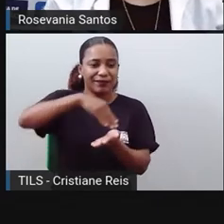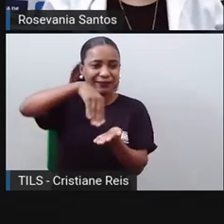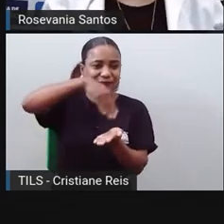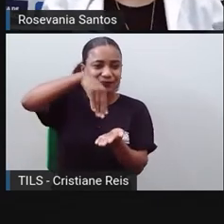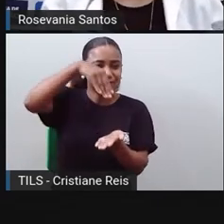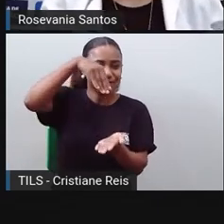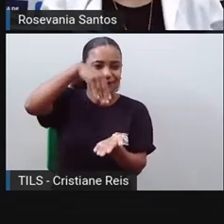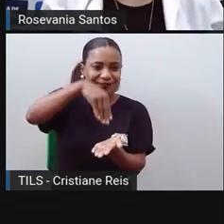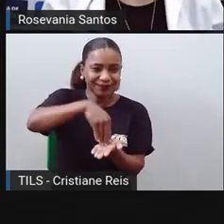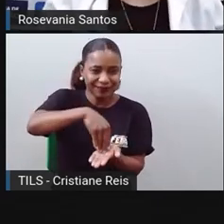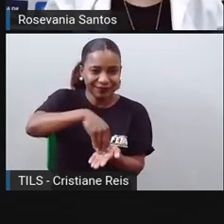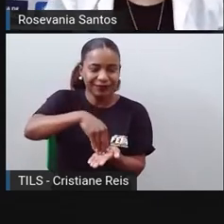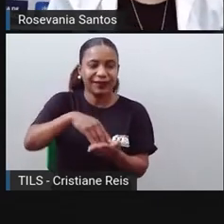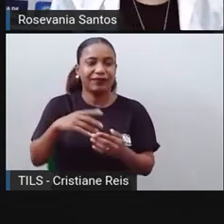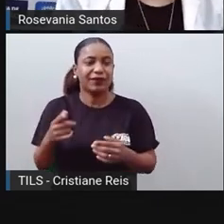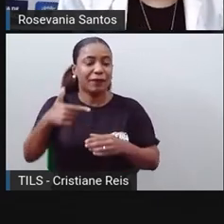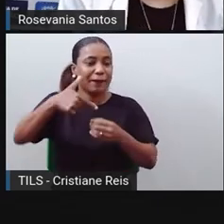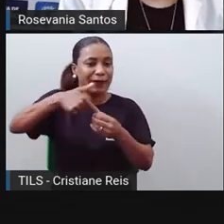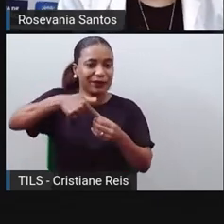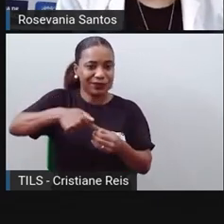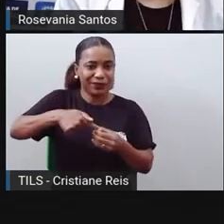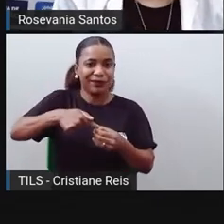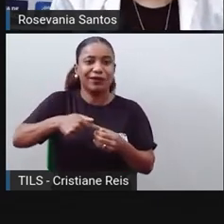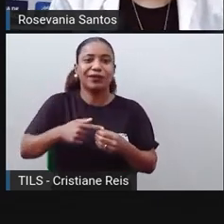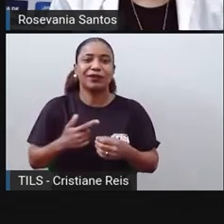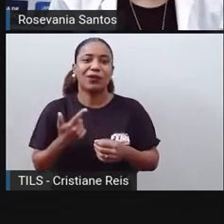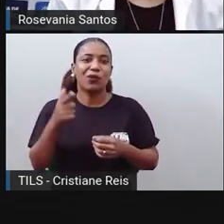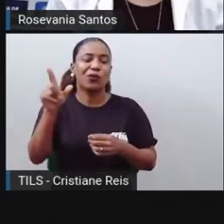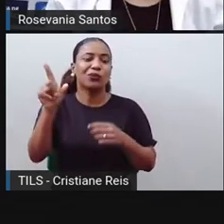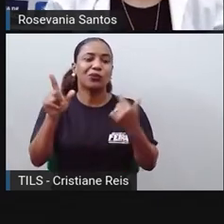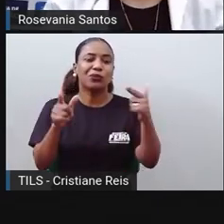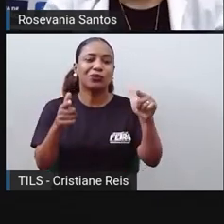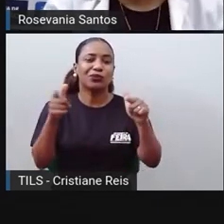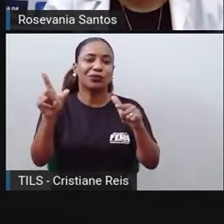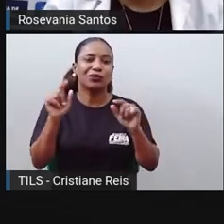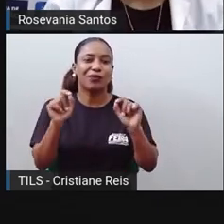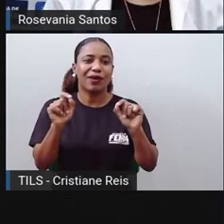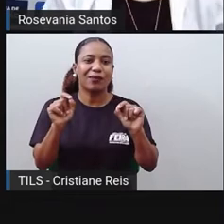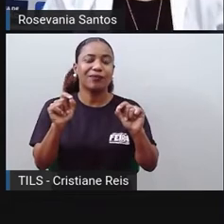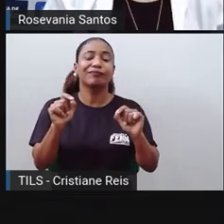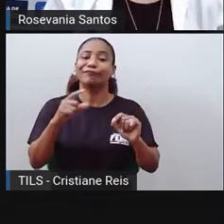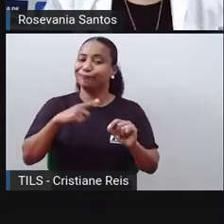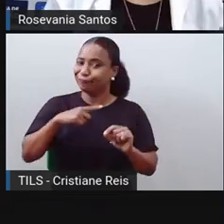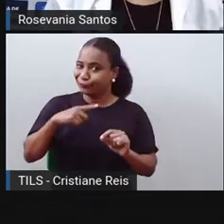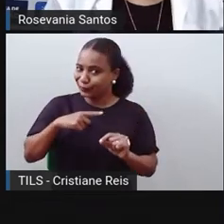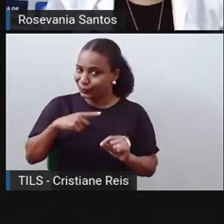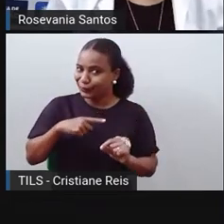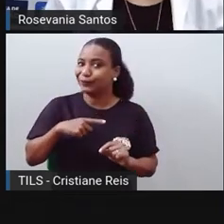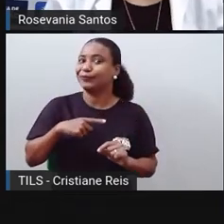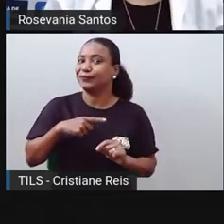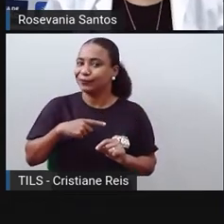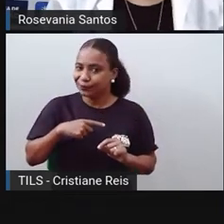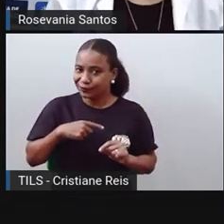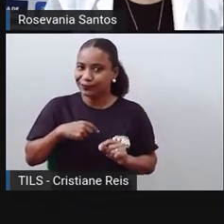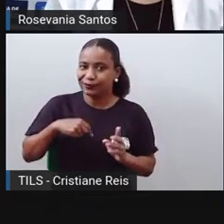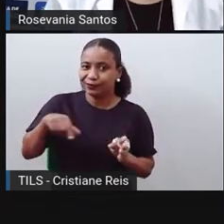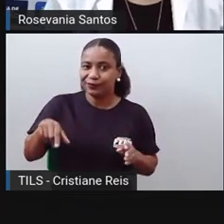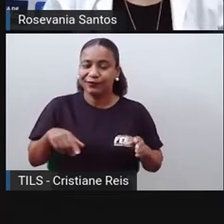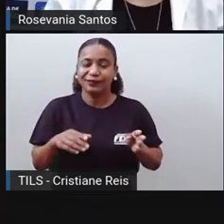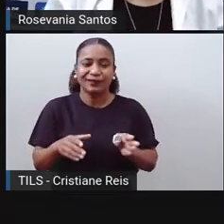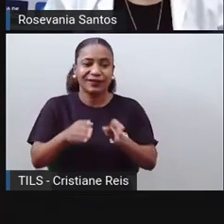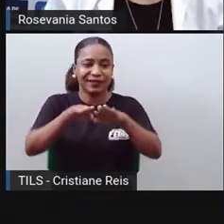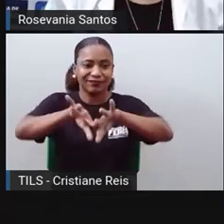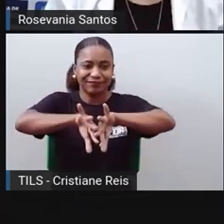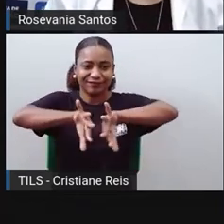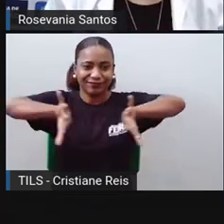não se está falando do petróleo, está se falando sobre a faixa de Gaza. Isso mesmo, gente. Então, a gente